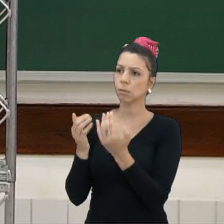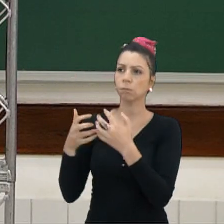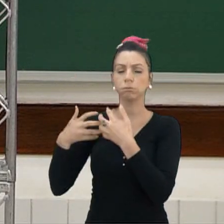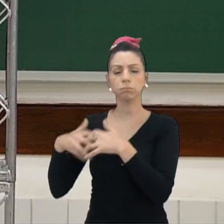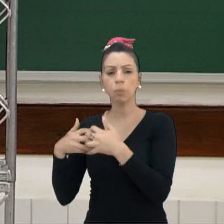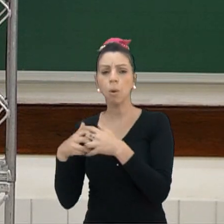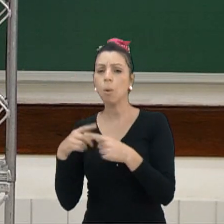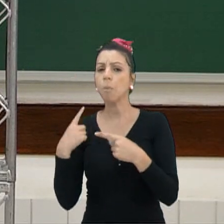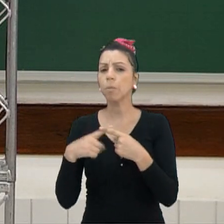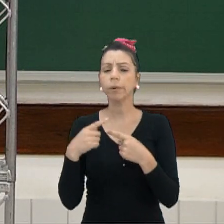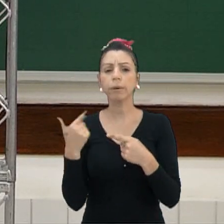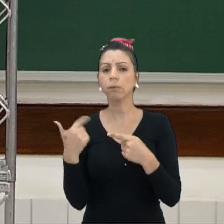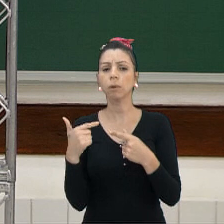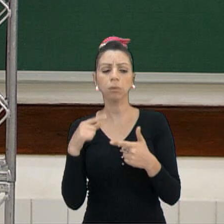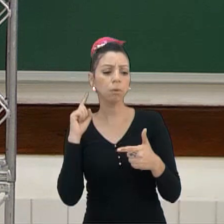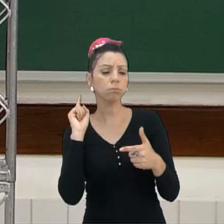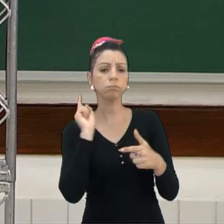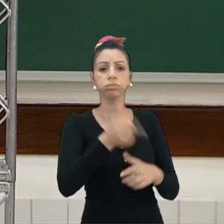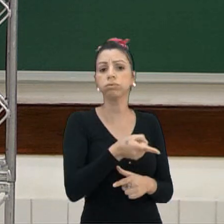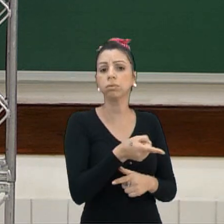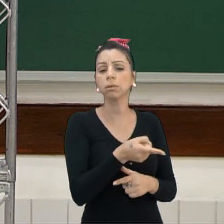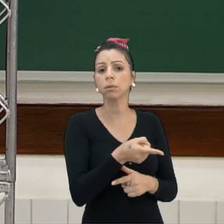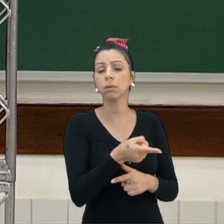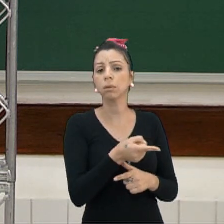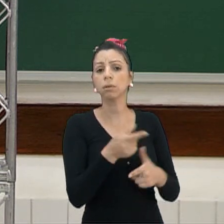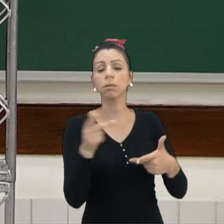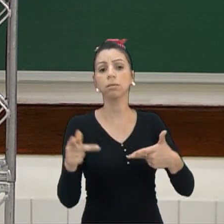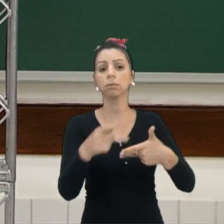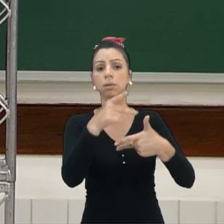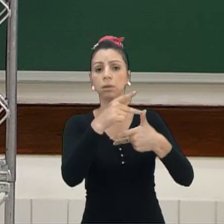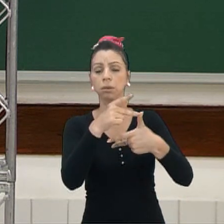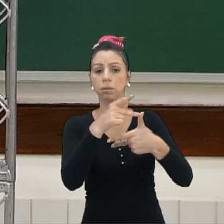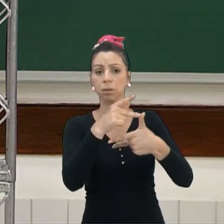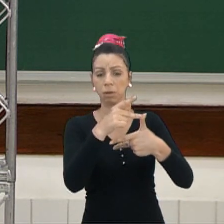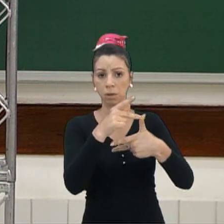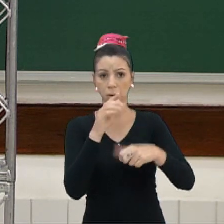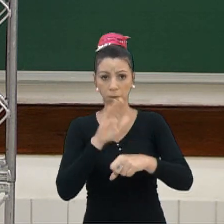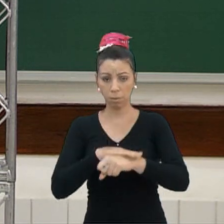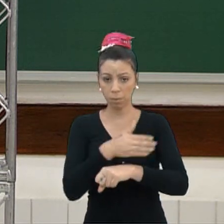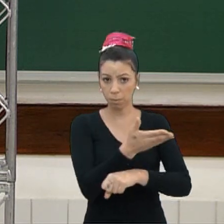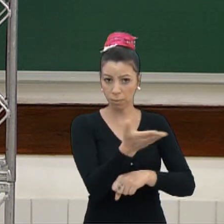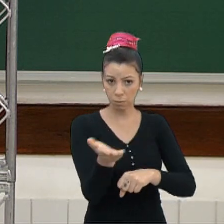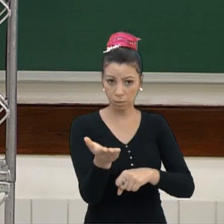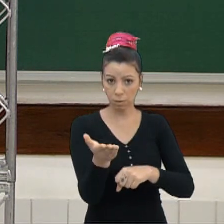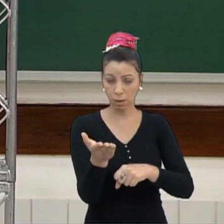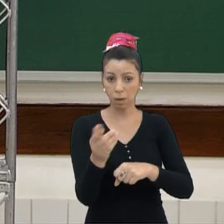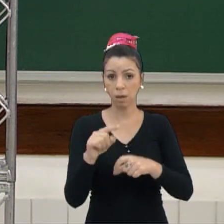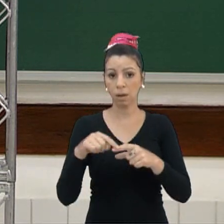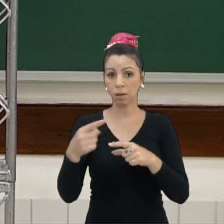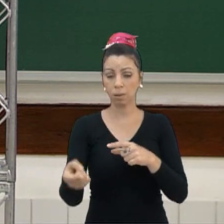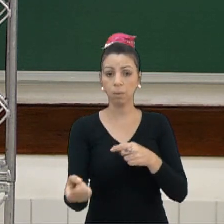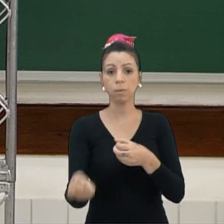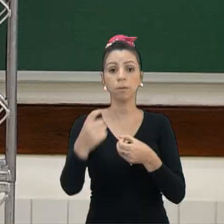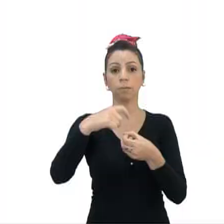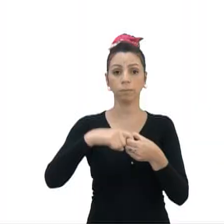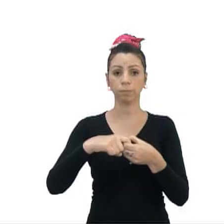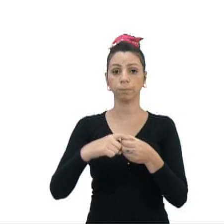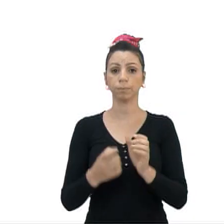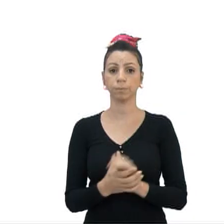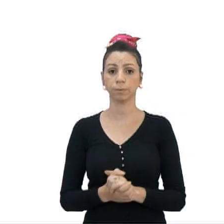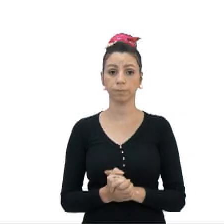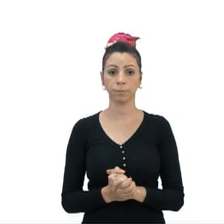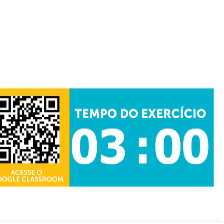uma ordem na primeira pessoa do singular? Um tempinho para você pensar a respeito e eu volto para a gente continuar.